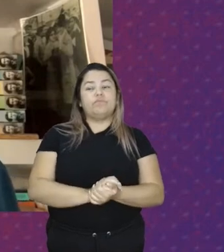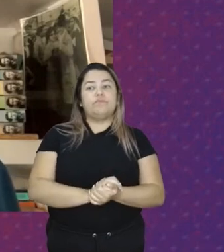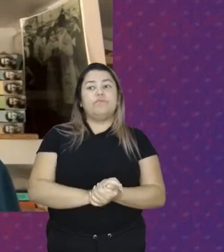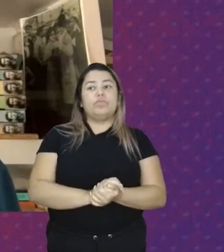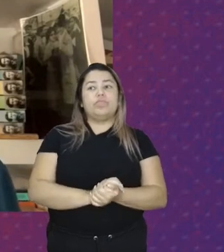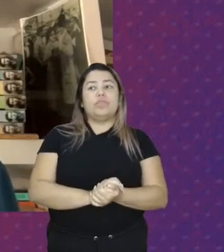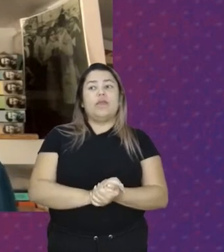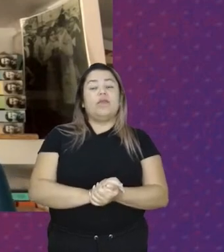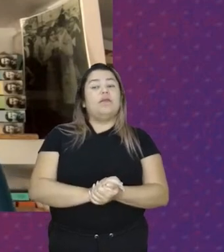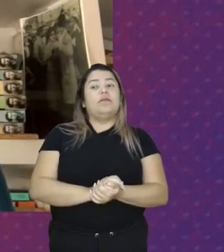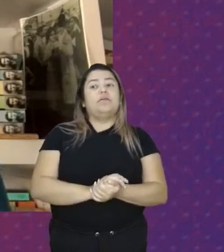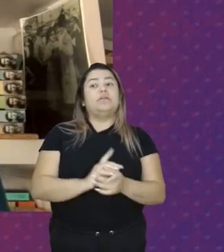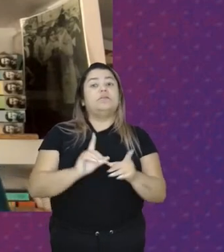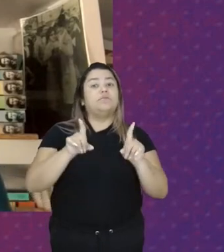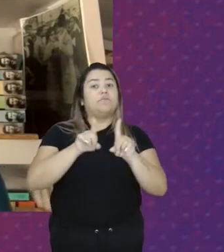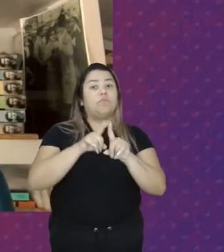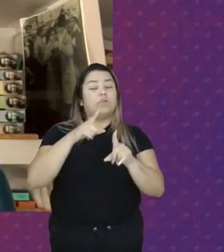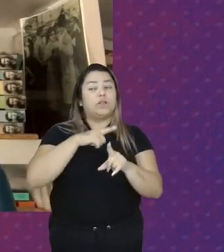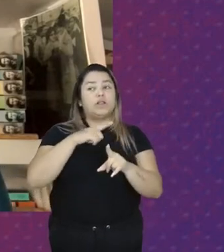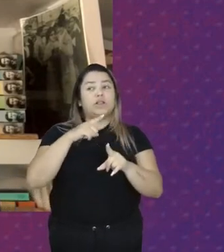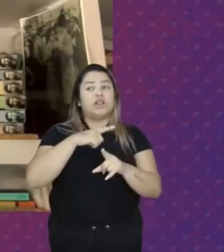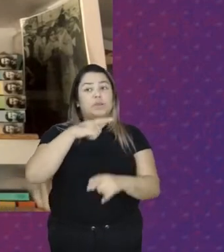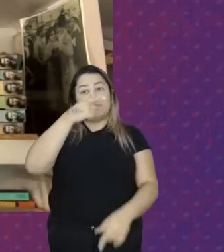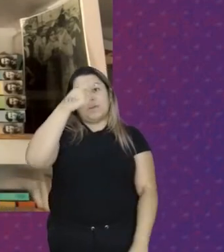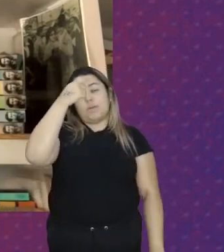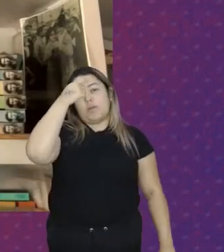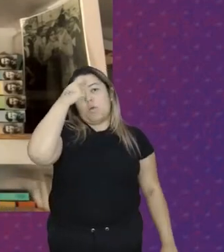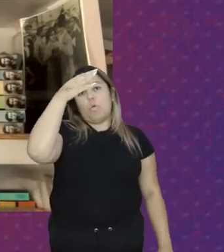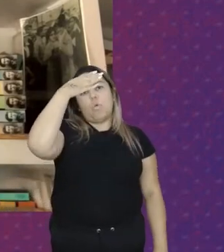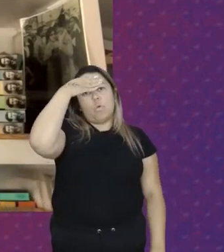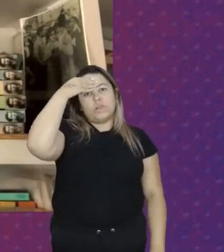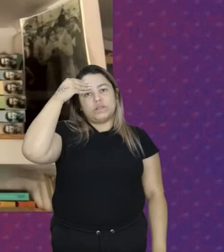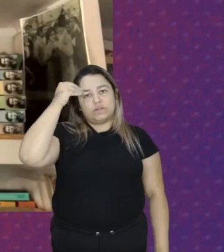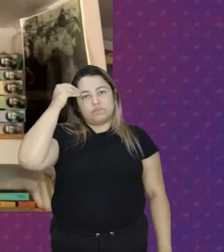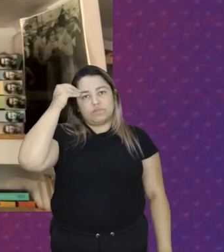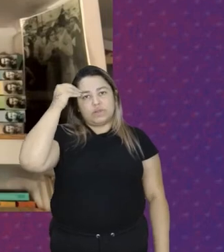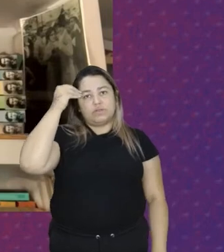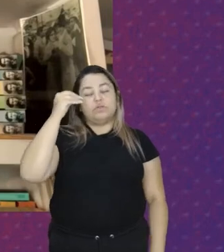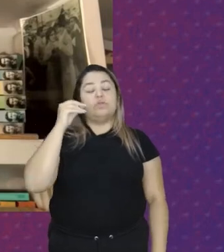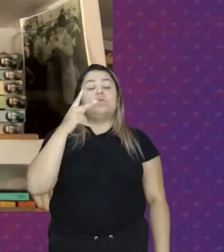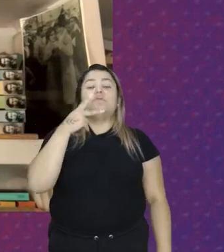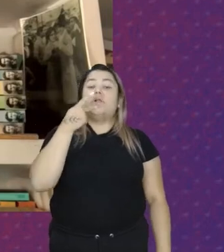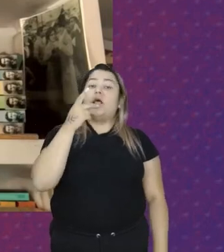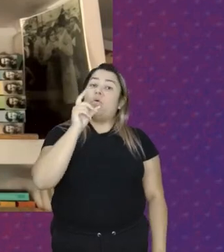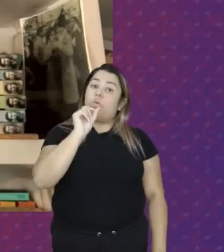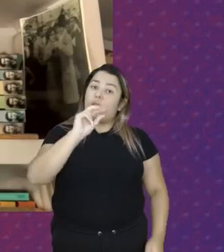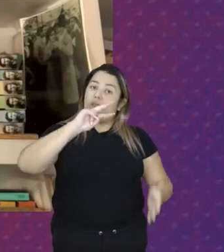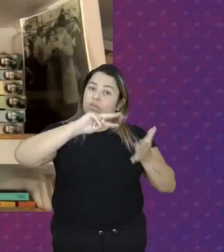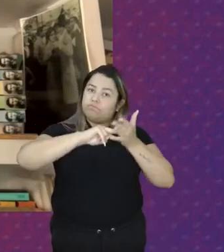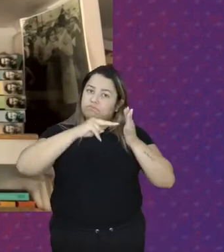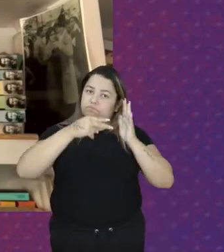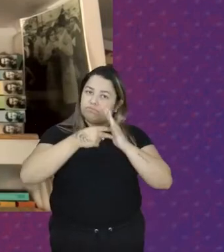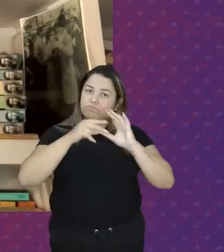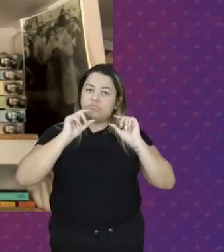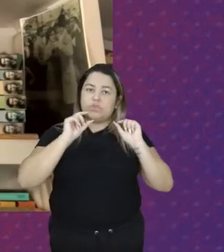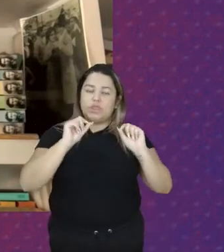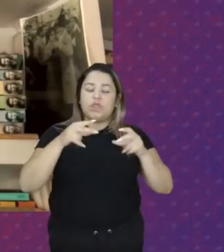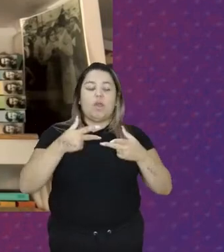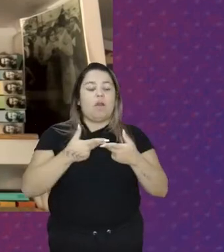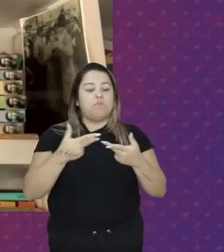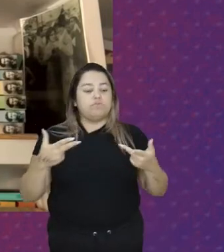se produz não a memória, mas o esquecimento. O que eu quero dizer com isso? Que